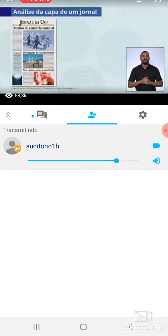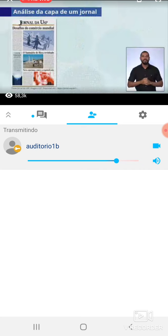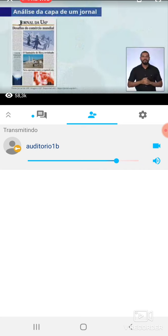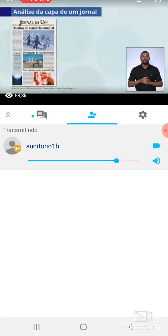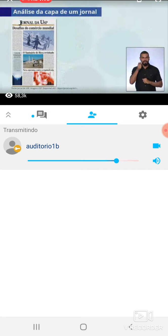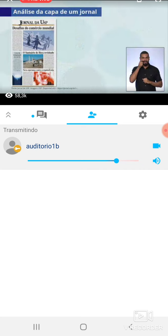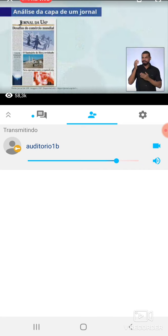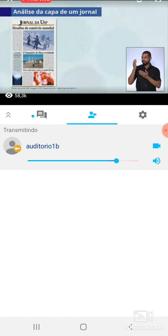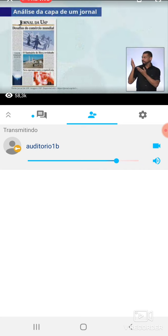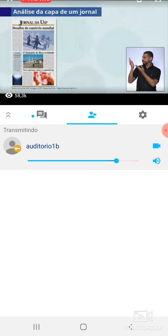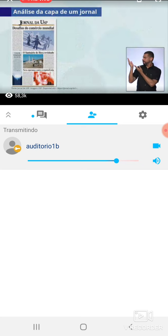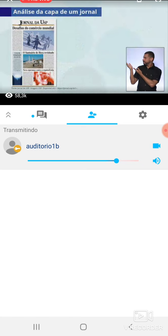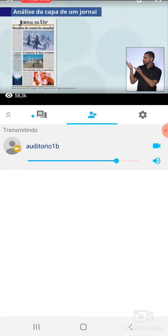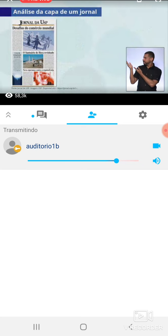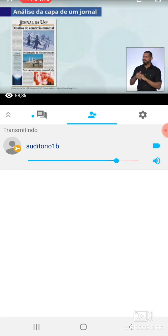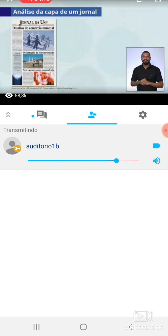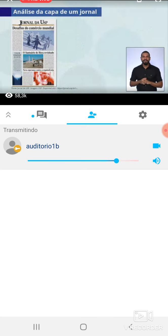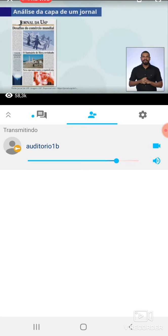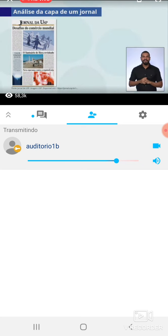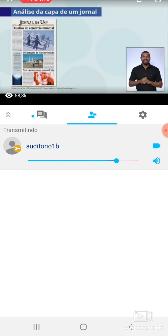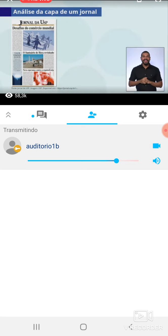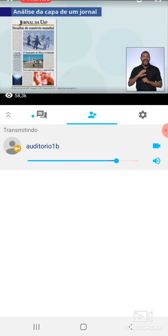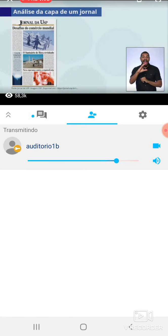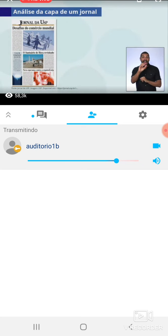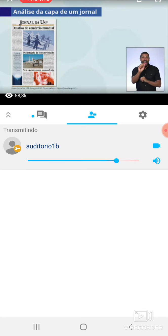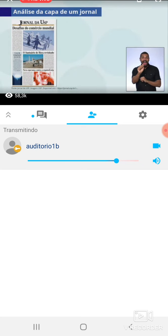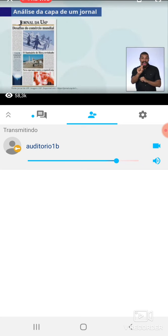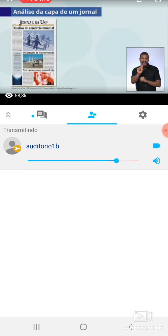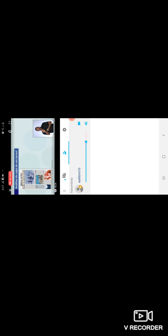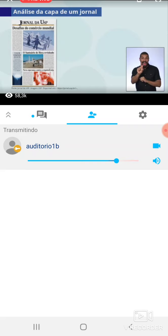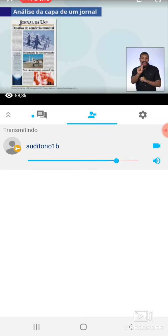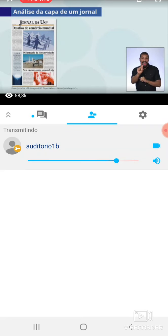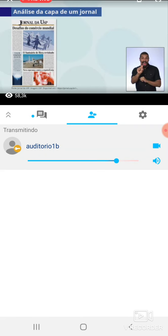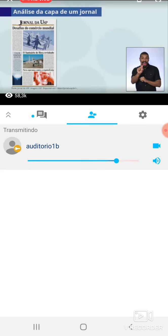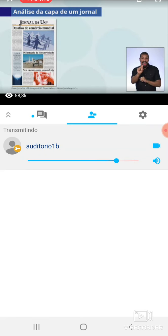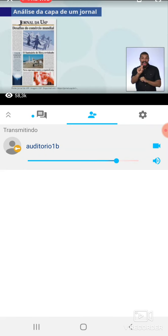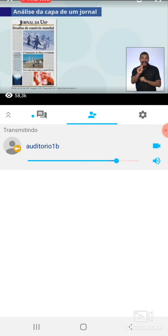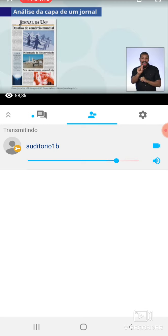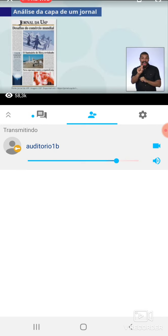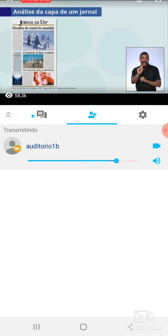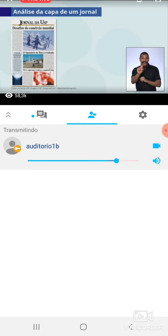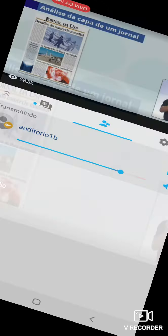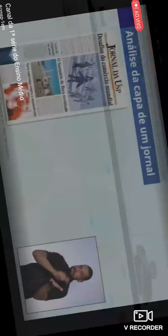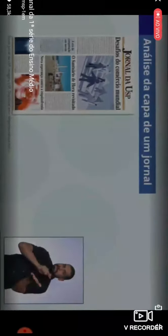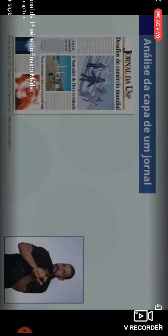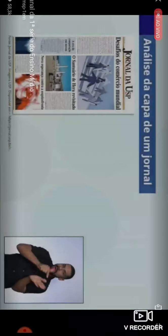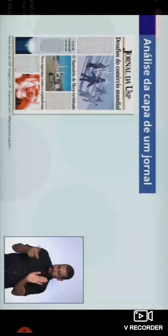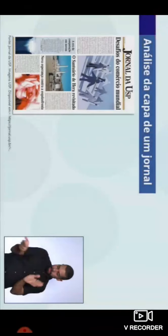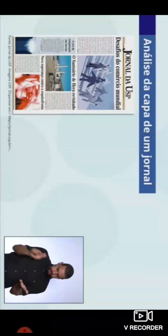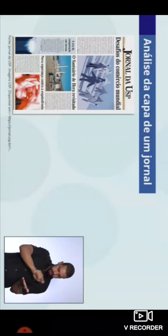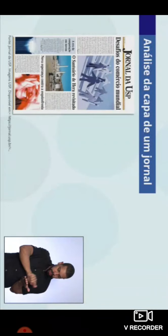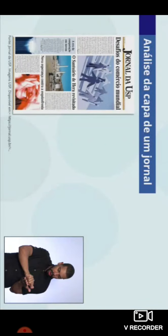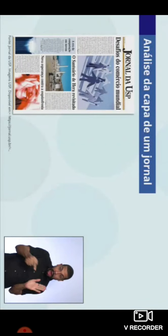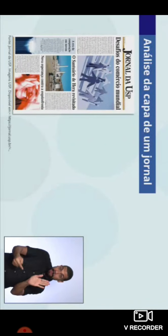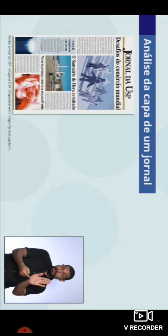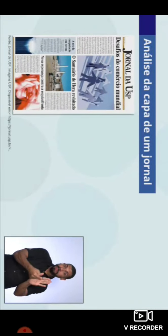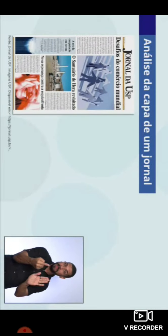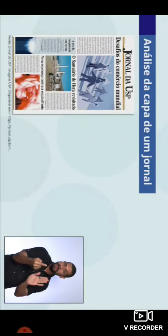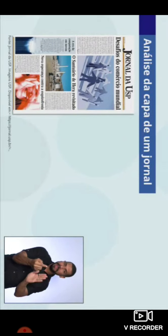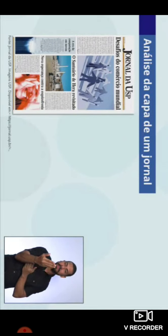de jornal. Na realidade, a primeira página de jornal é o nome específico, né? Temos aqui o jornal